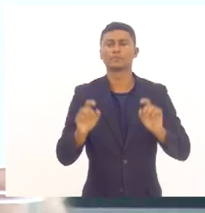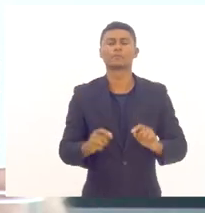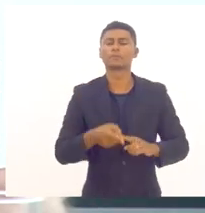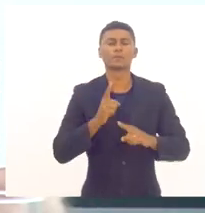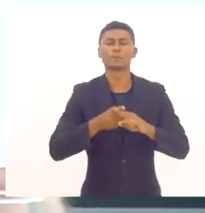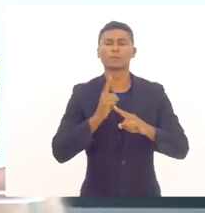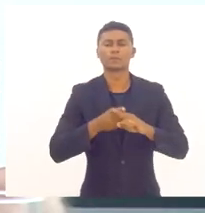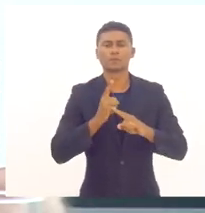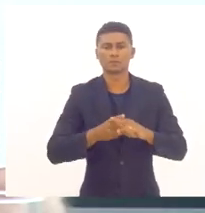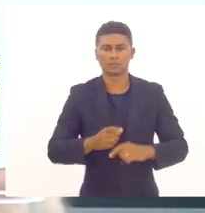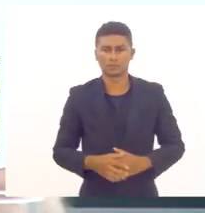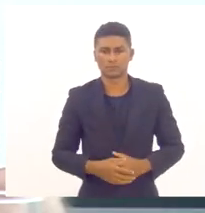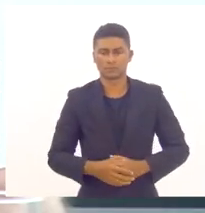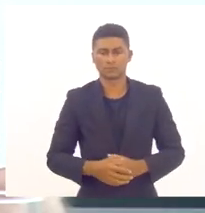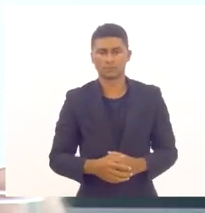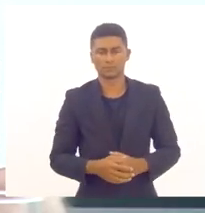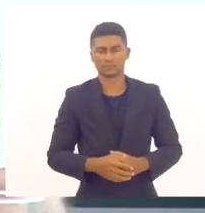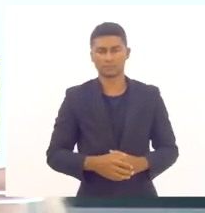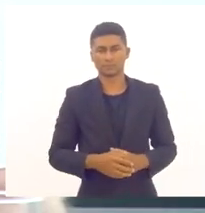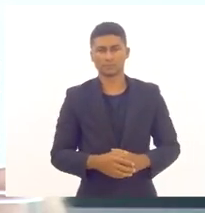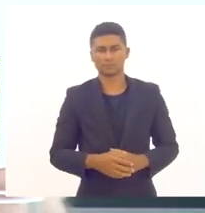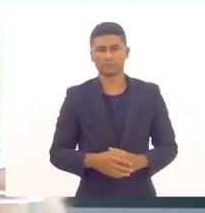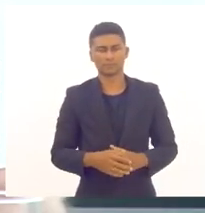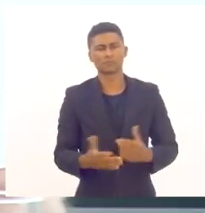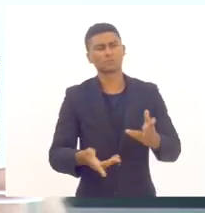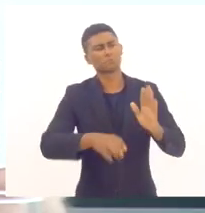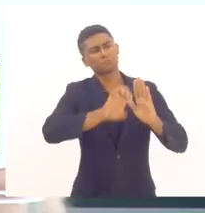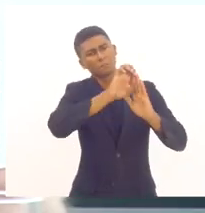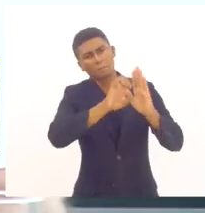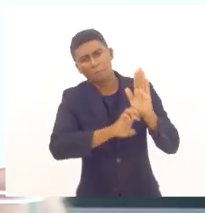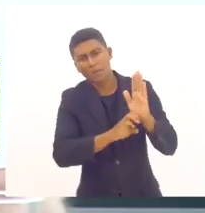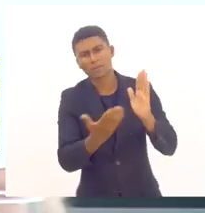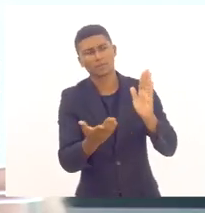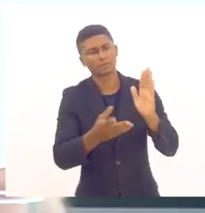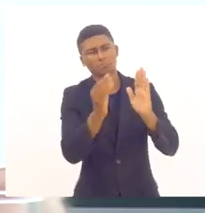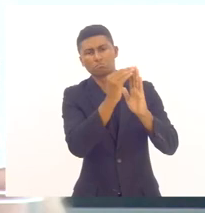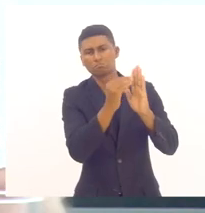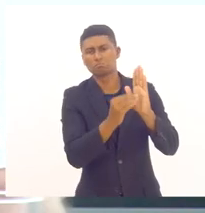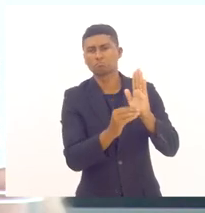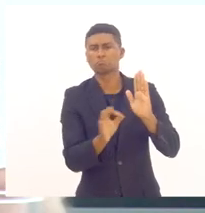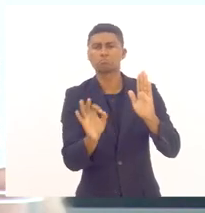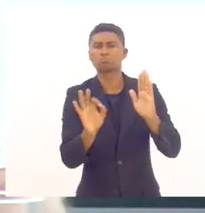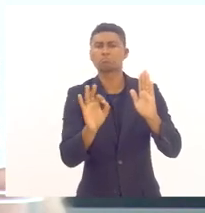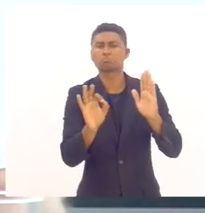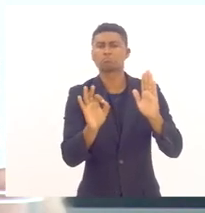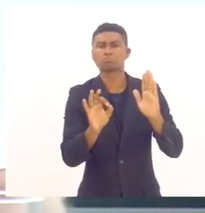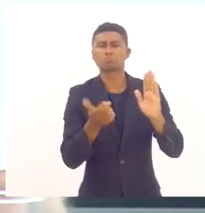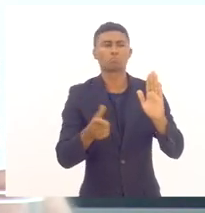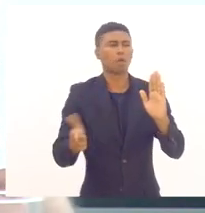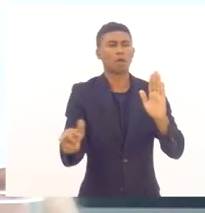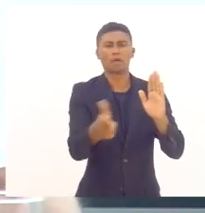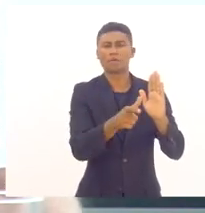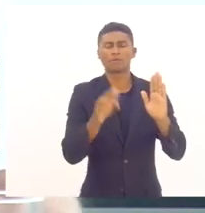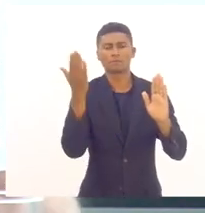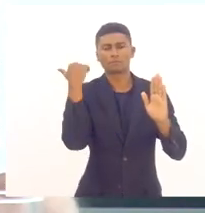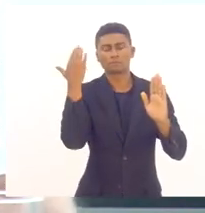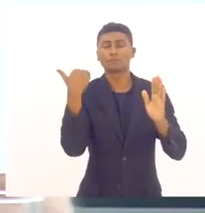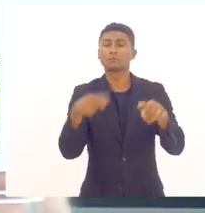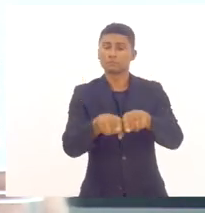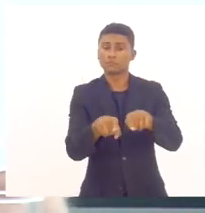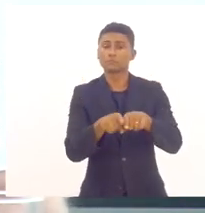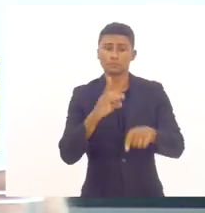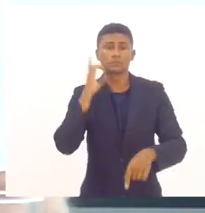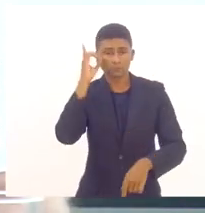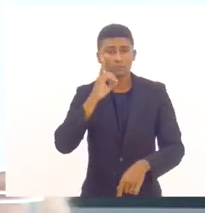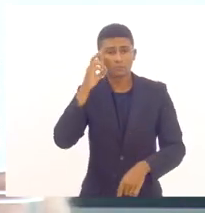tido nenhuma emenda a esse PL na época. Inclusive, com a ajuda do nobre deputado